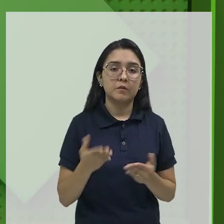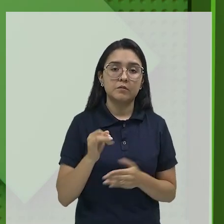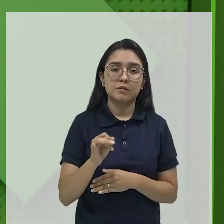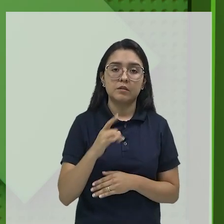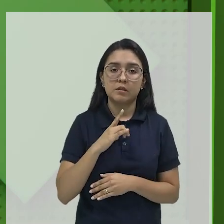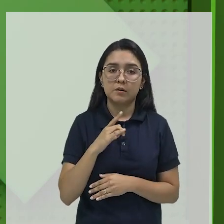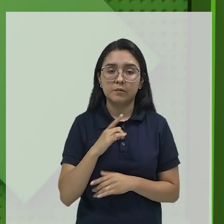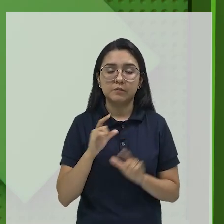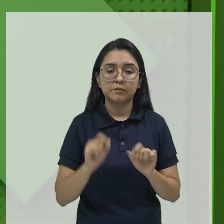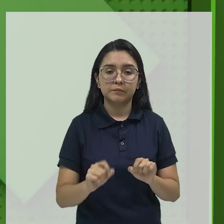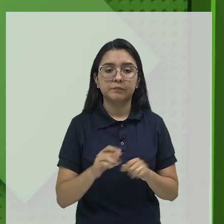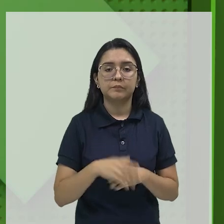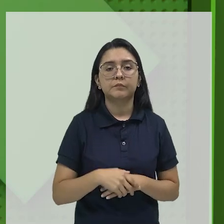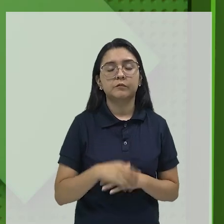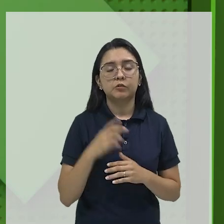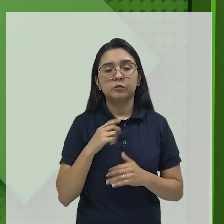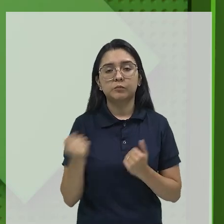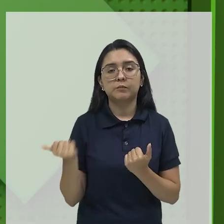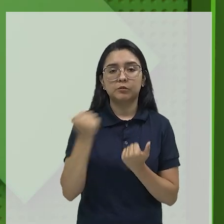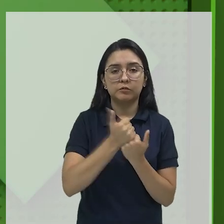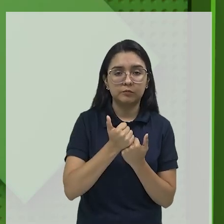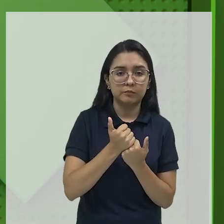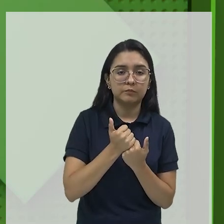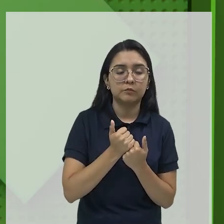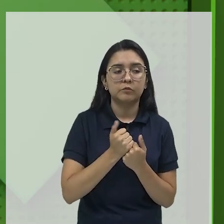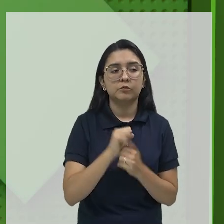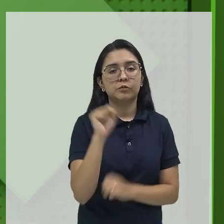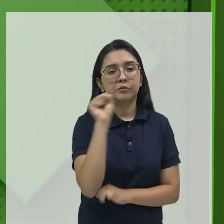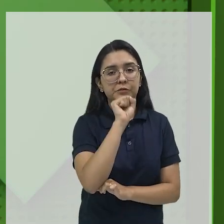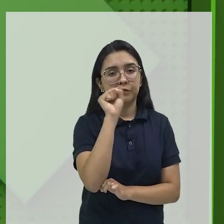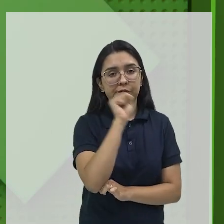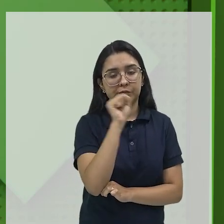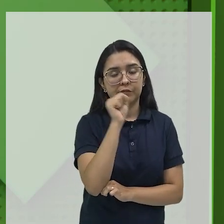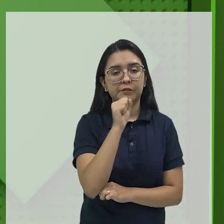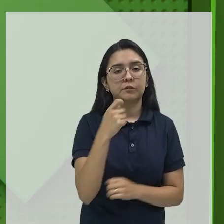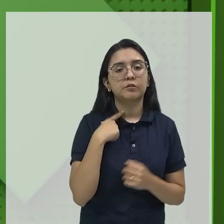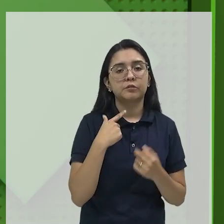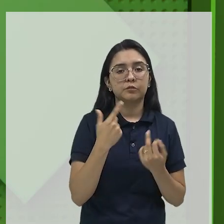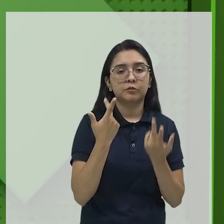houver substituição dos carros que